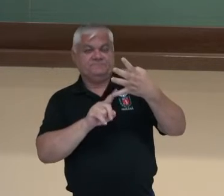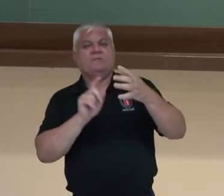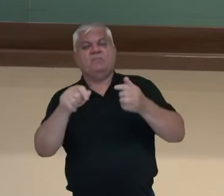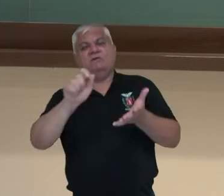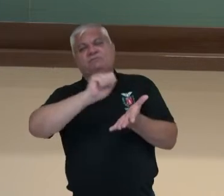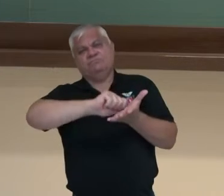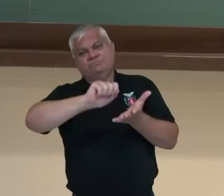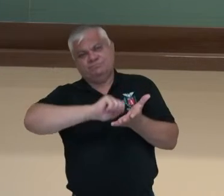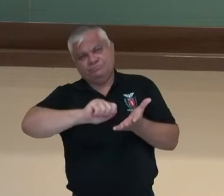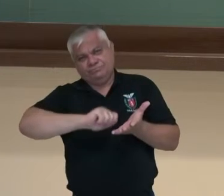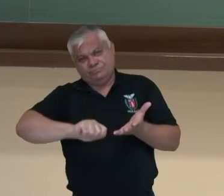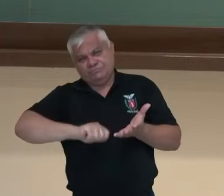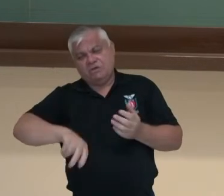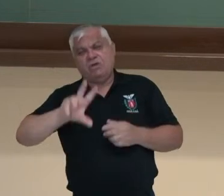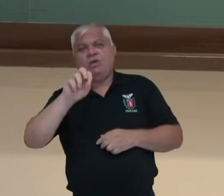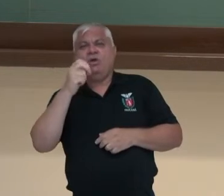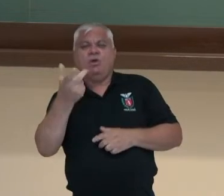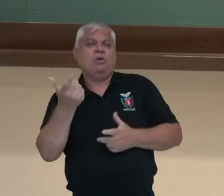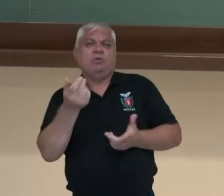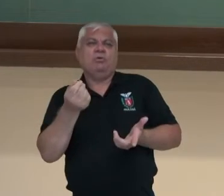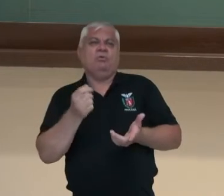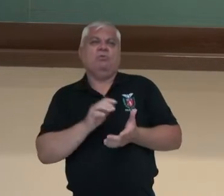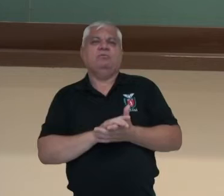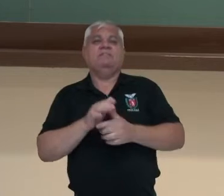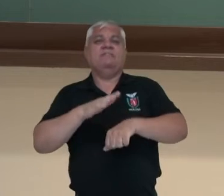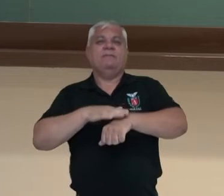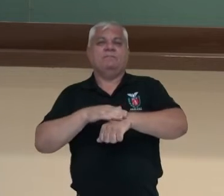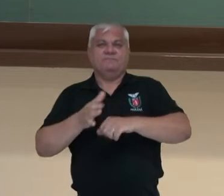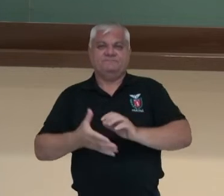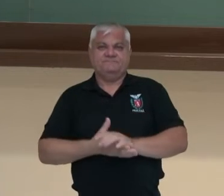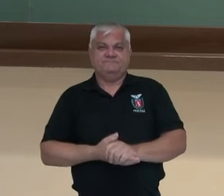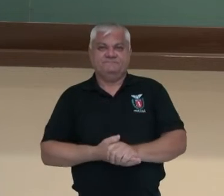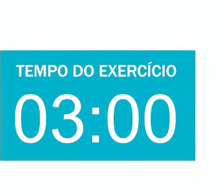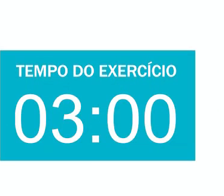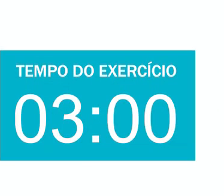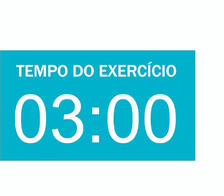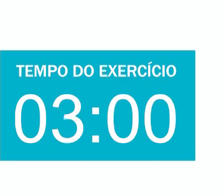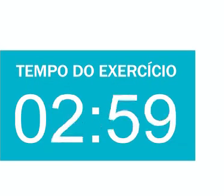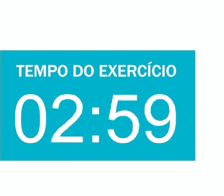caderno ou utilizando o Canva. Tempo para vocês.